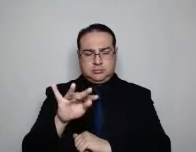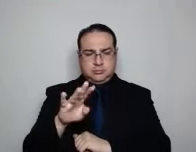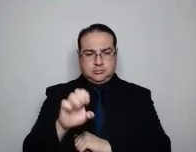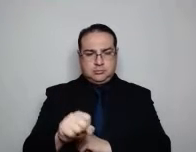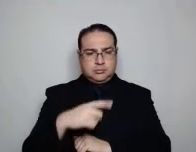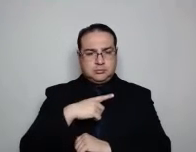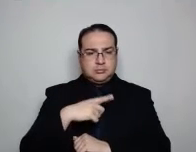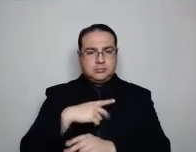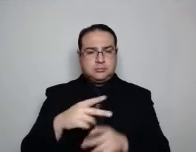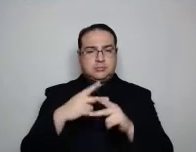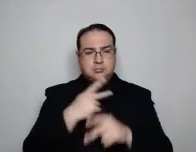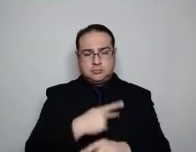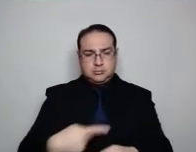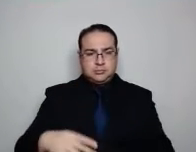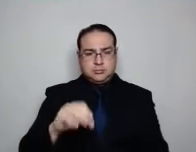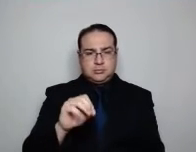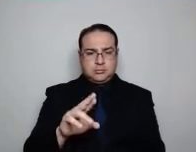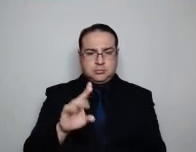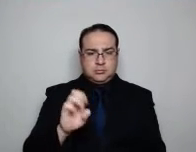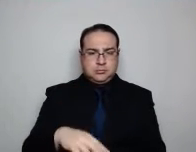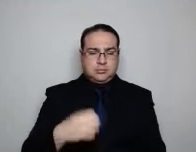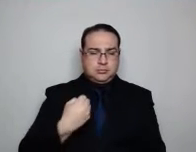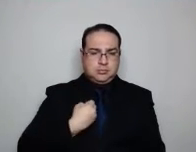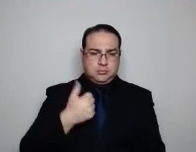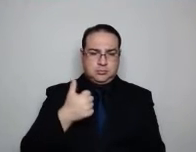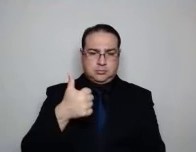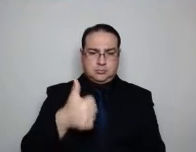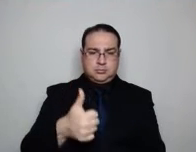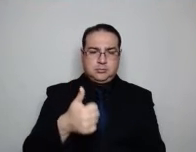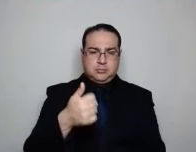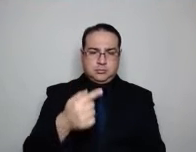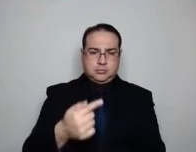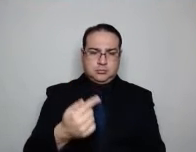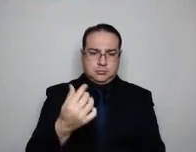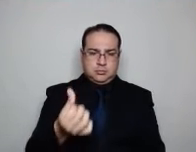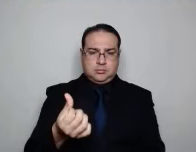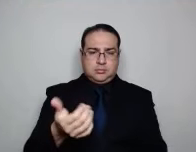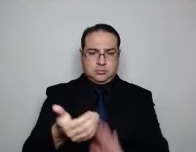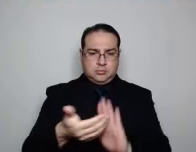ordem, esse processo, o do número 176, foi retirado de pauta.